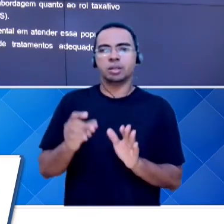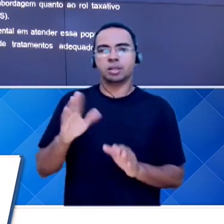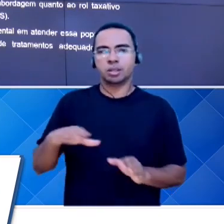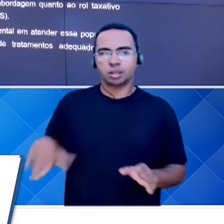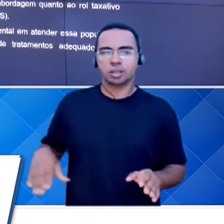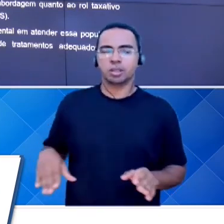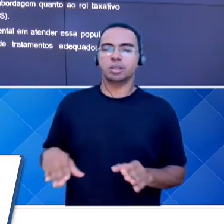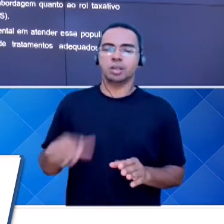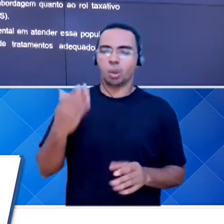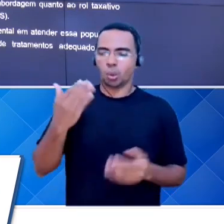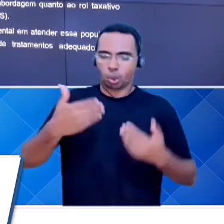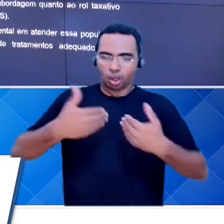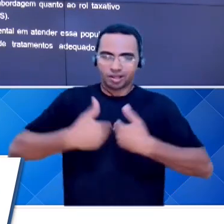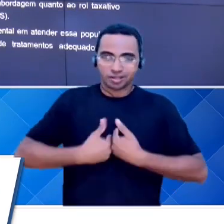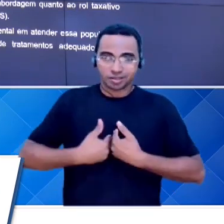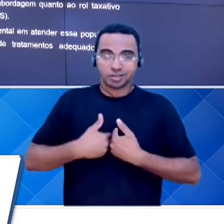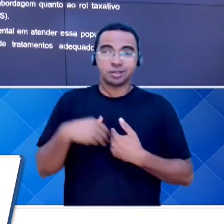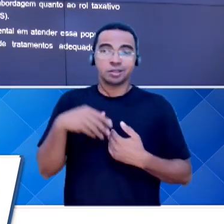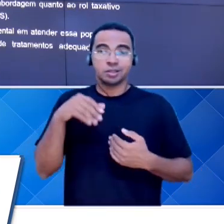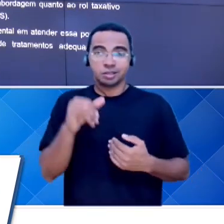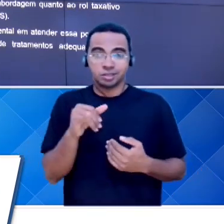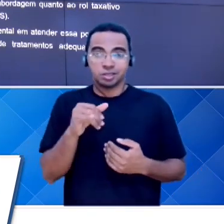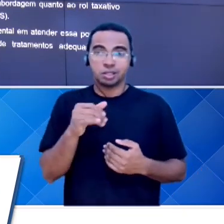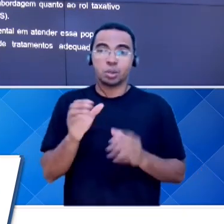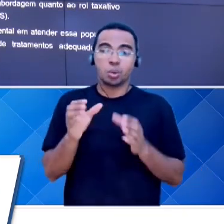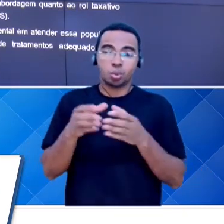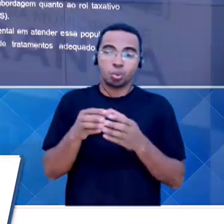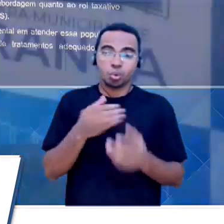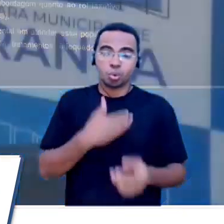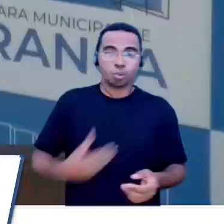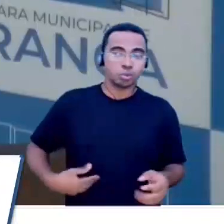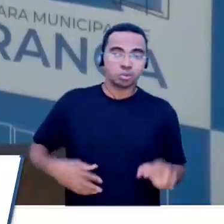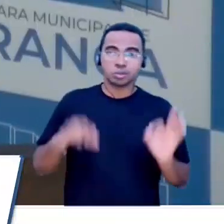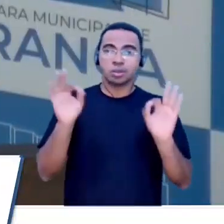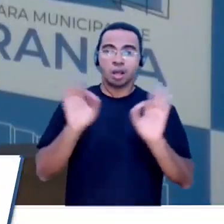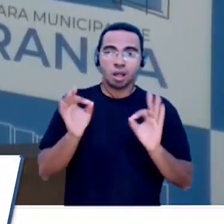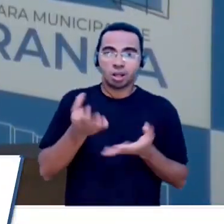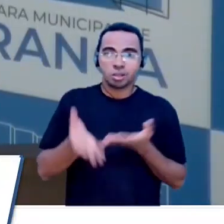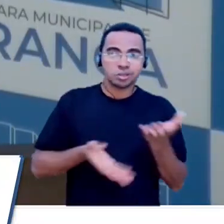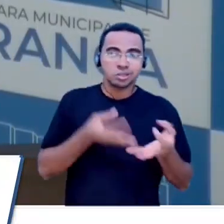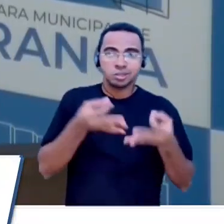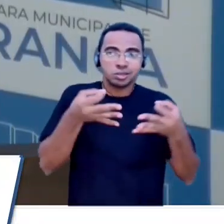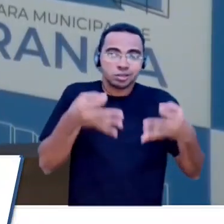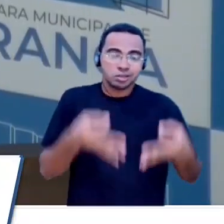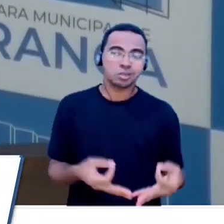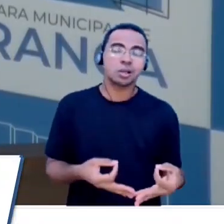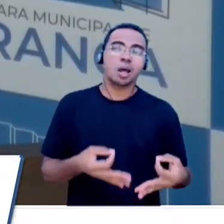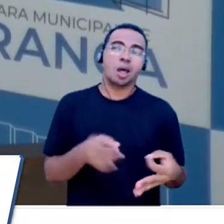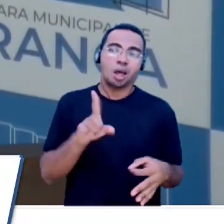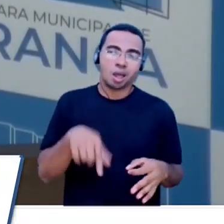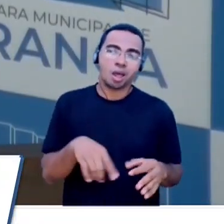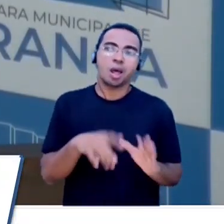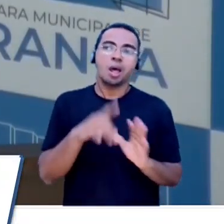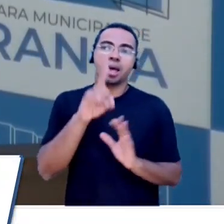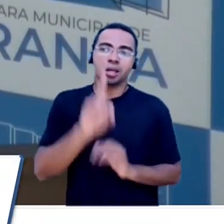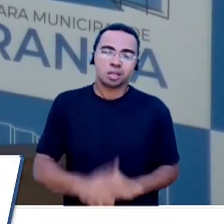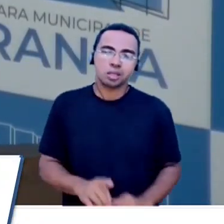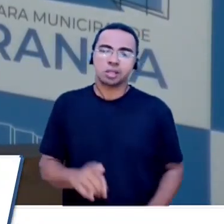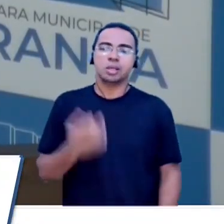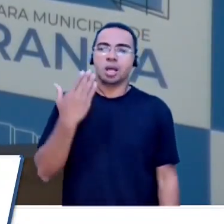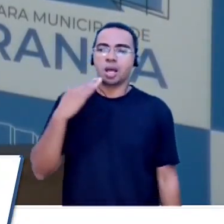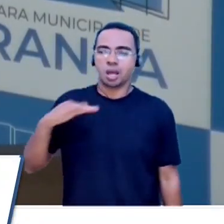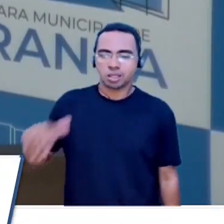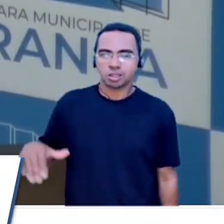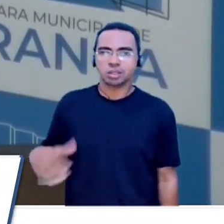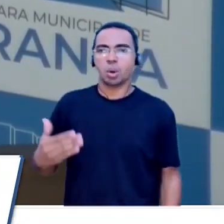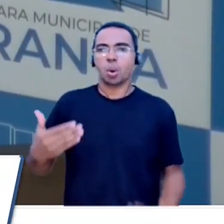seja, se a rede pública não fornece o tratamento adequado, é direito da criança com autismo que